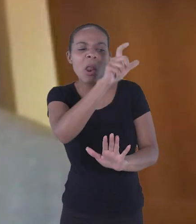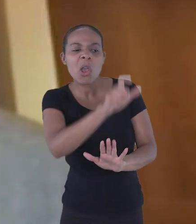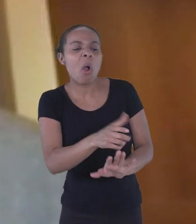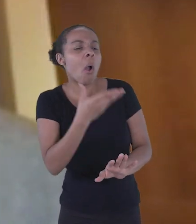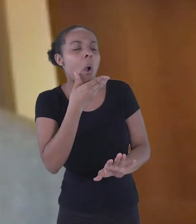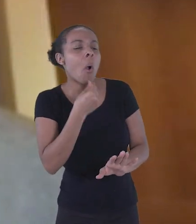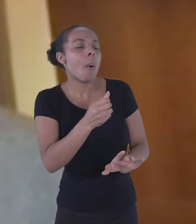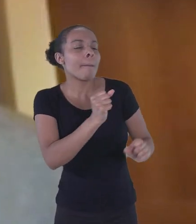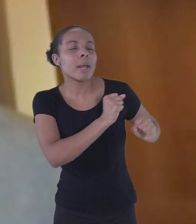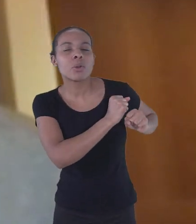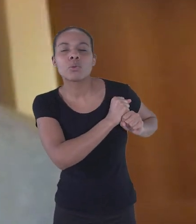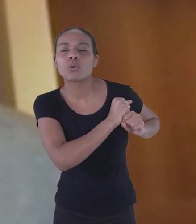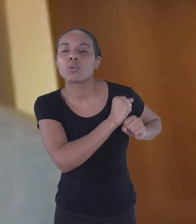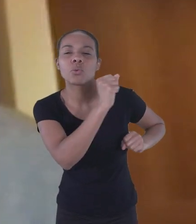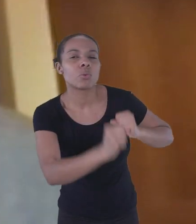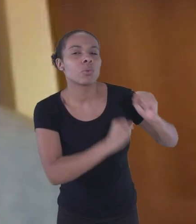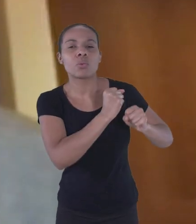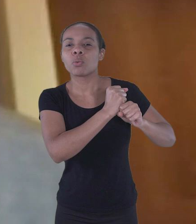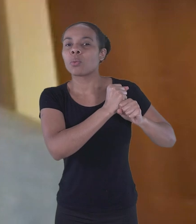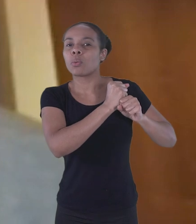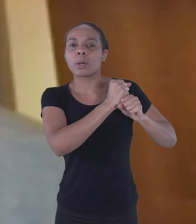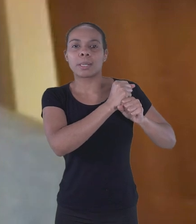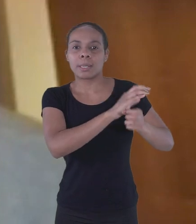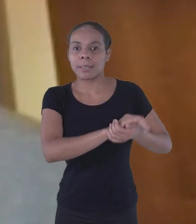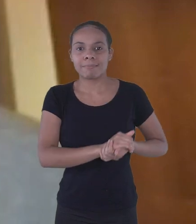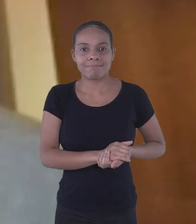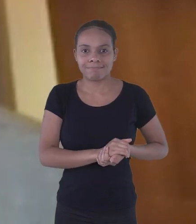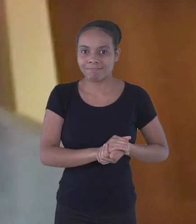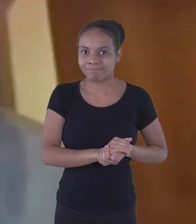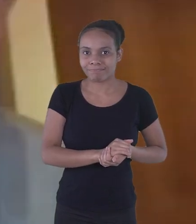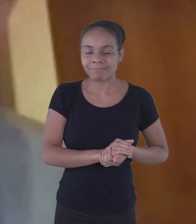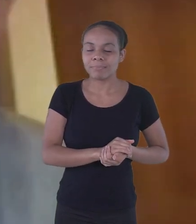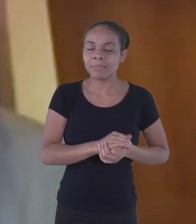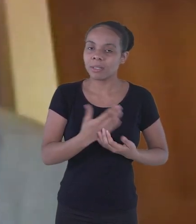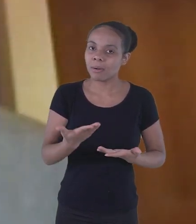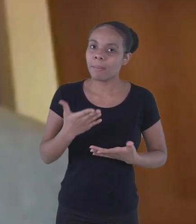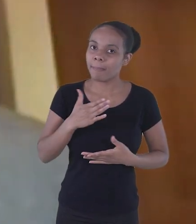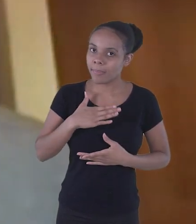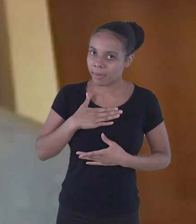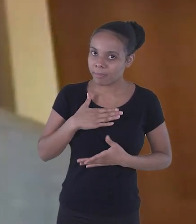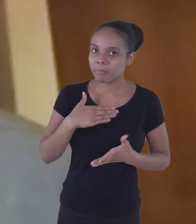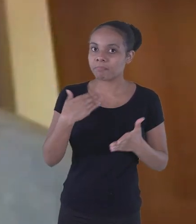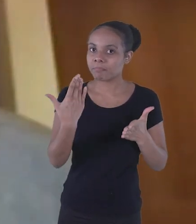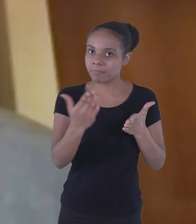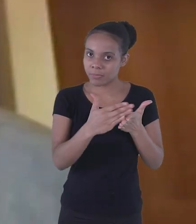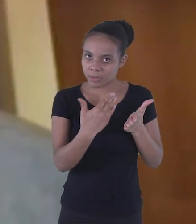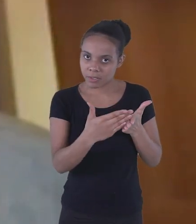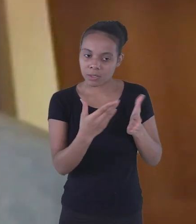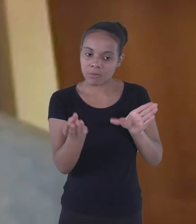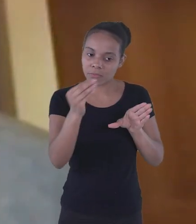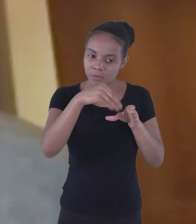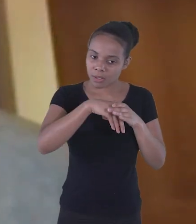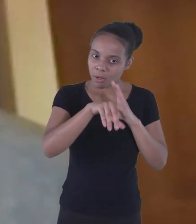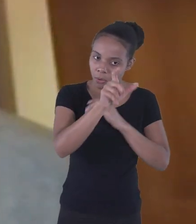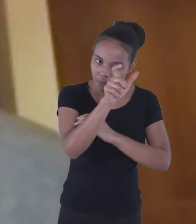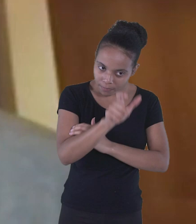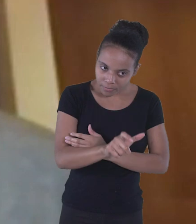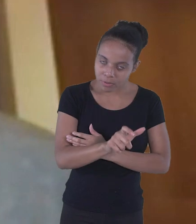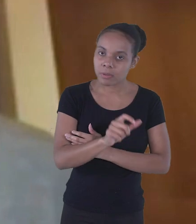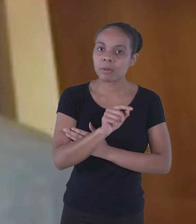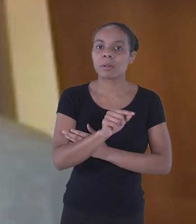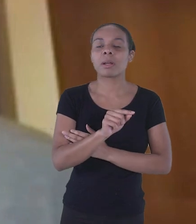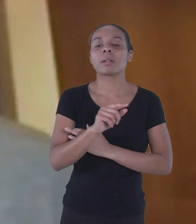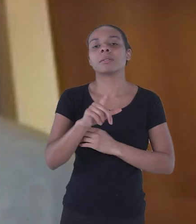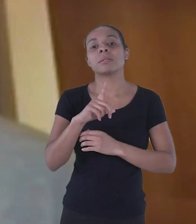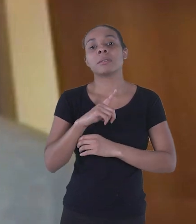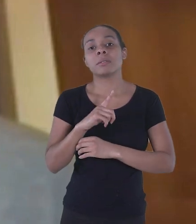brinco, eu falo que eu realizei o que meu personagem premeditou naquele conto do Discurso